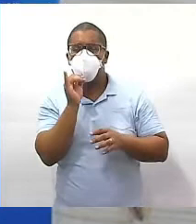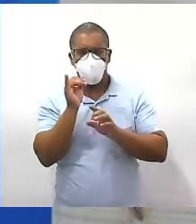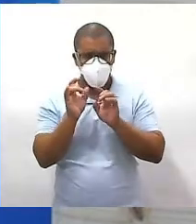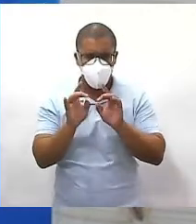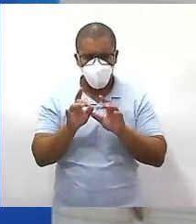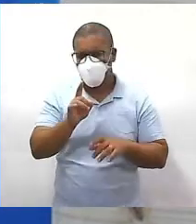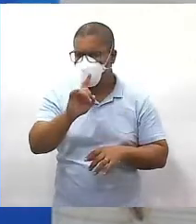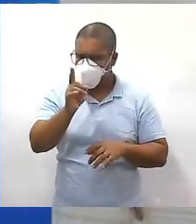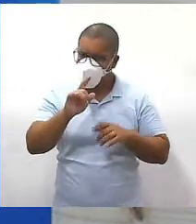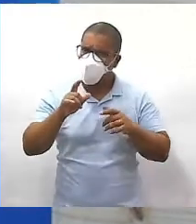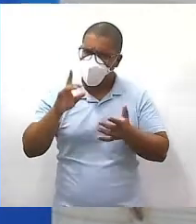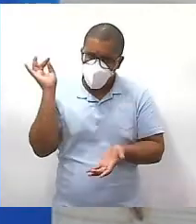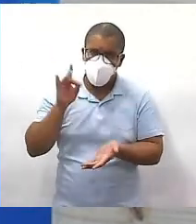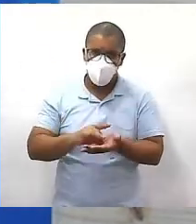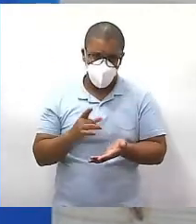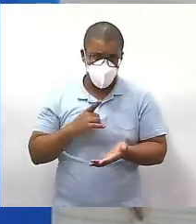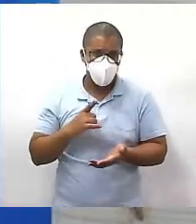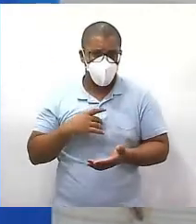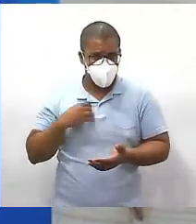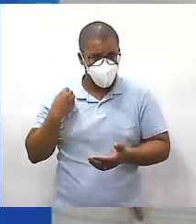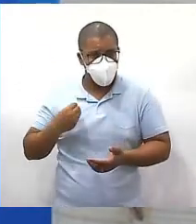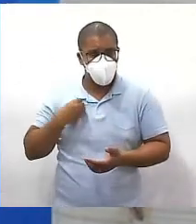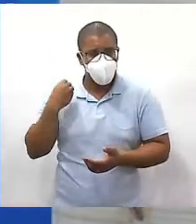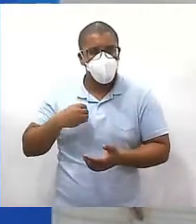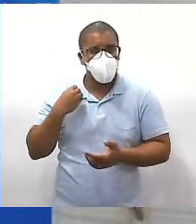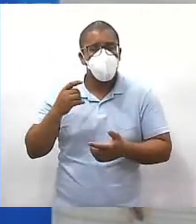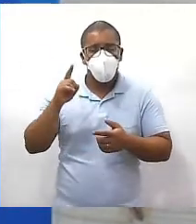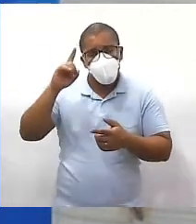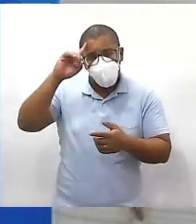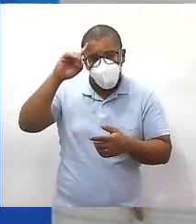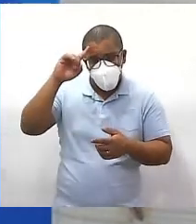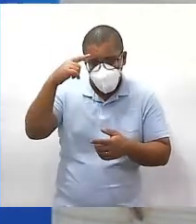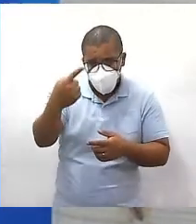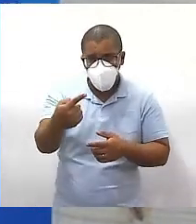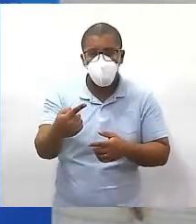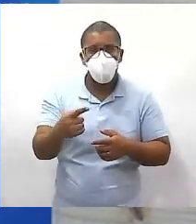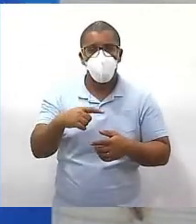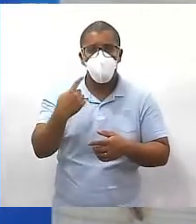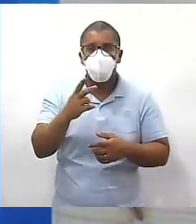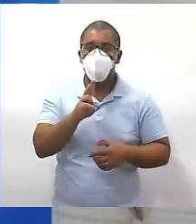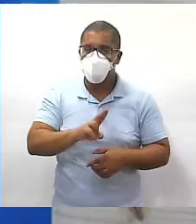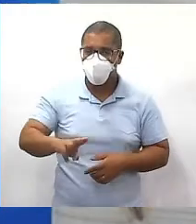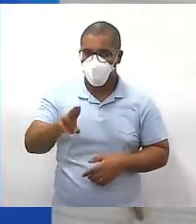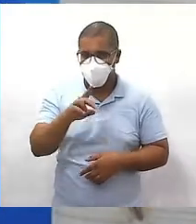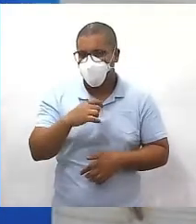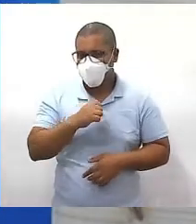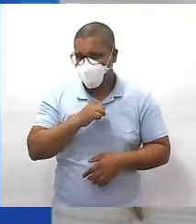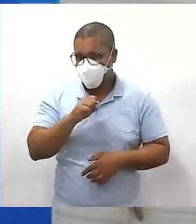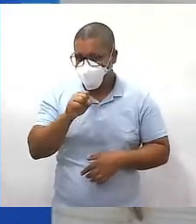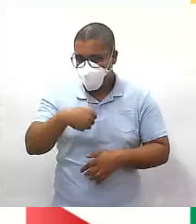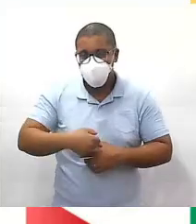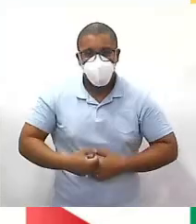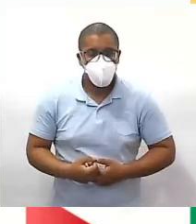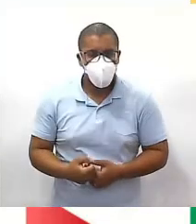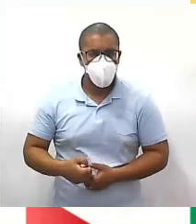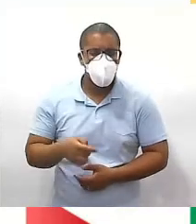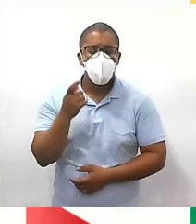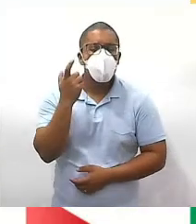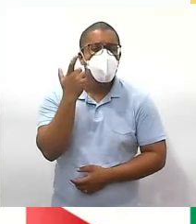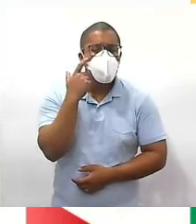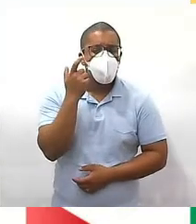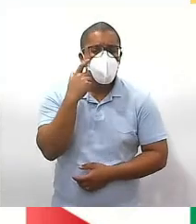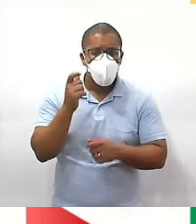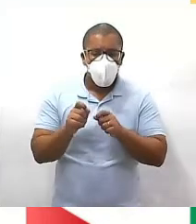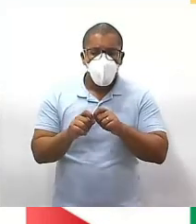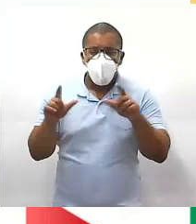de verdade e a gente tem que fazer uso no dia a dia. Eu vou começar a mostrar para vocês daqui a pouco, tá bom? Presta atenção comigo. Volta lá, João, para o